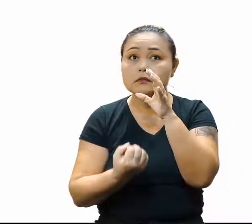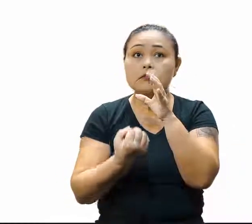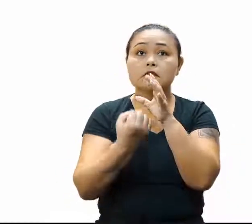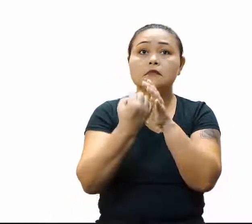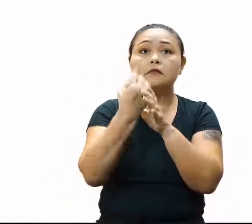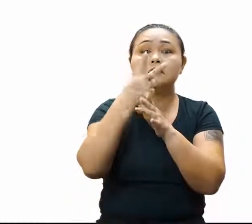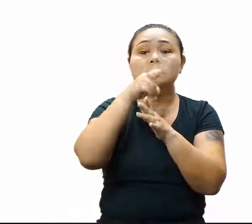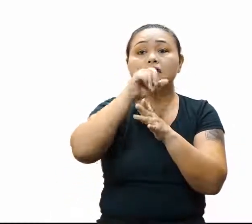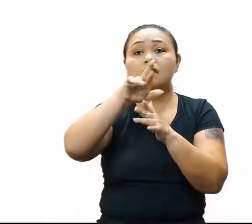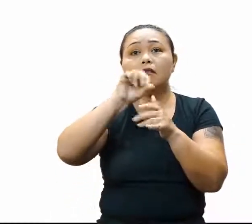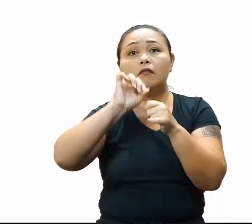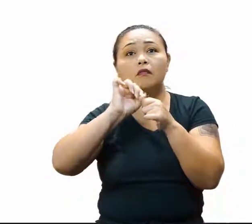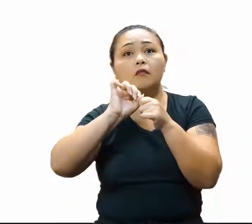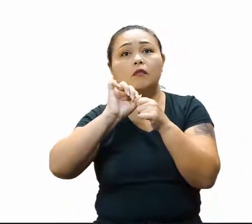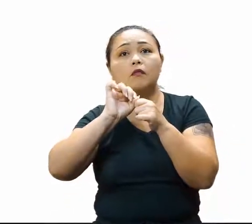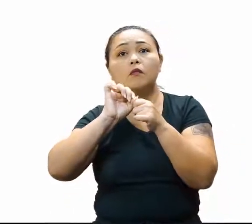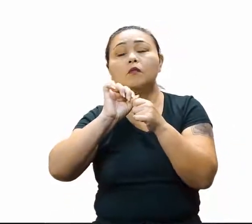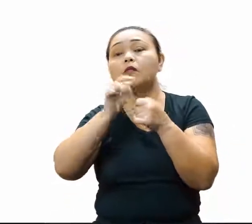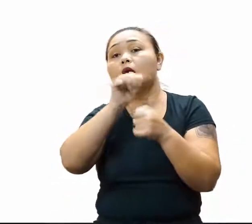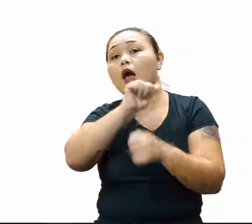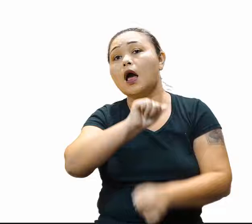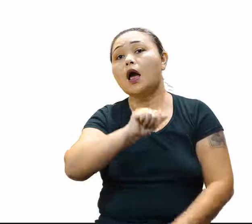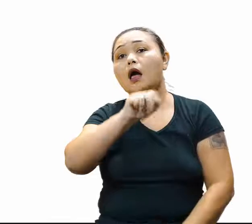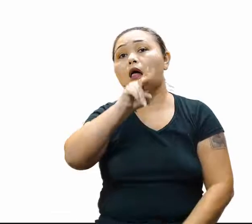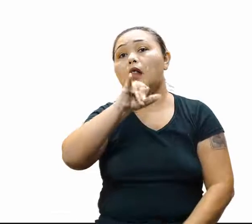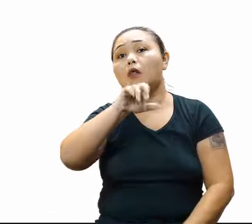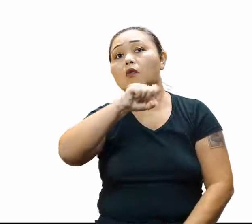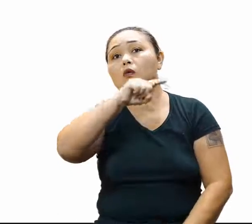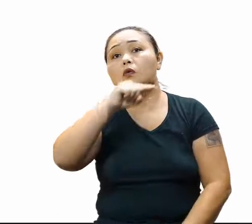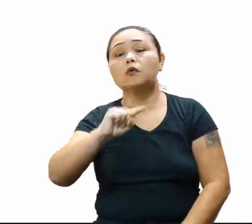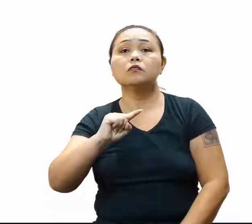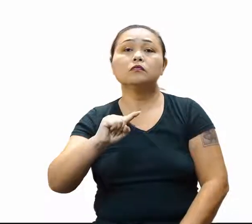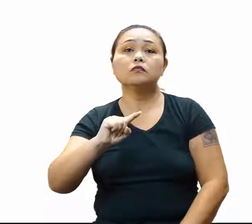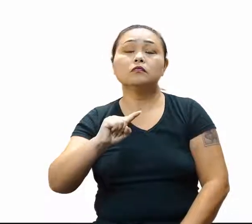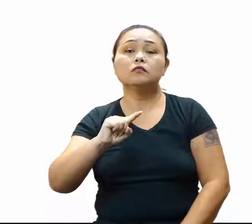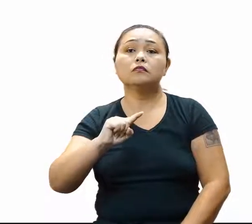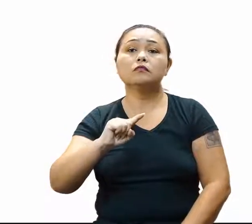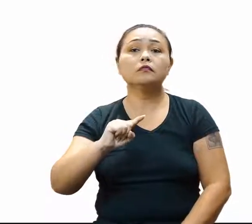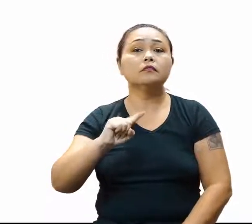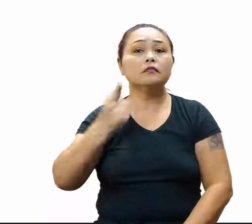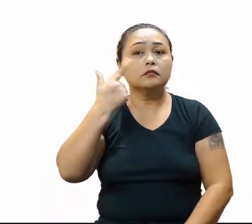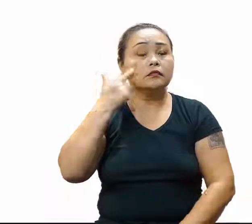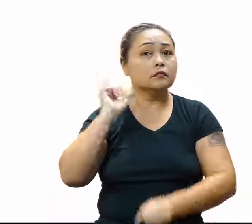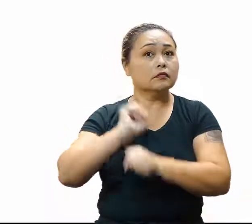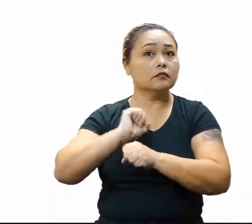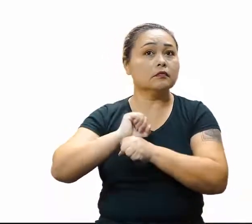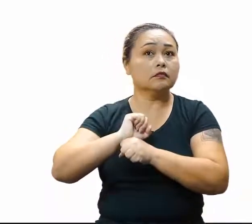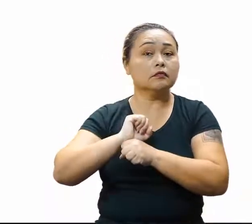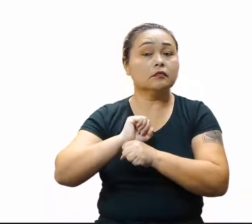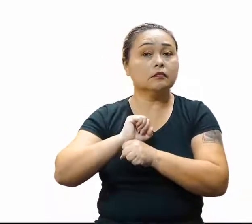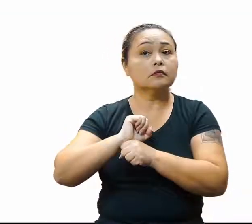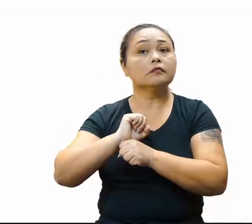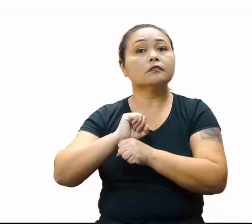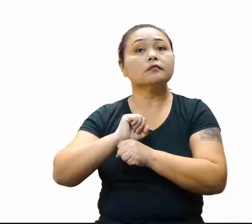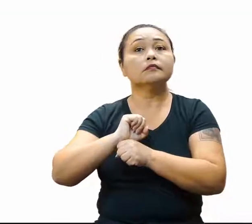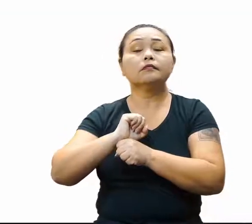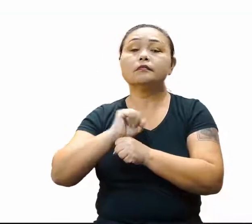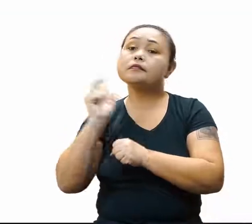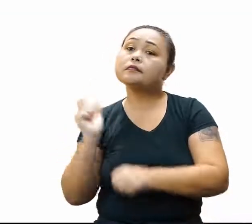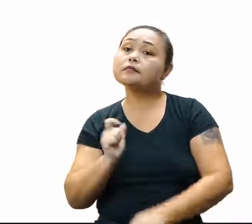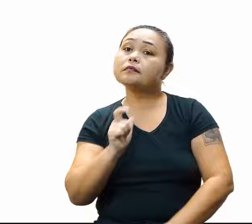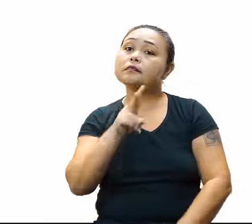e aluviões. Deixa eu só pegar para vocês aqui, ó. As descobertas